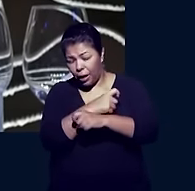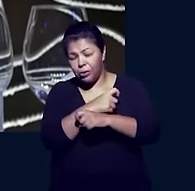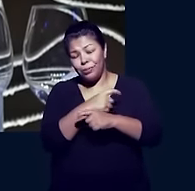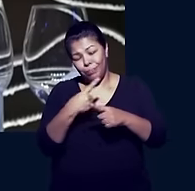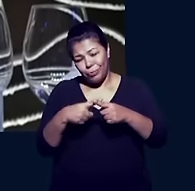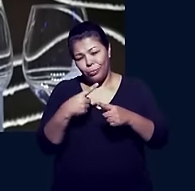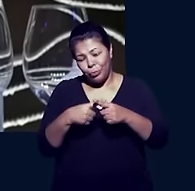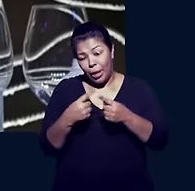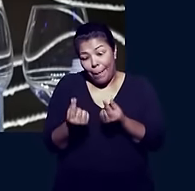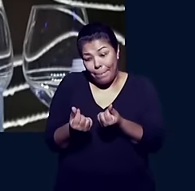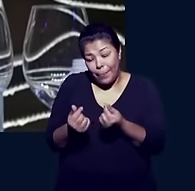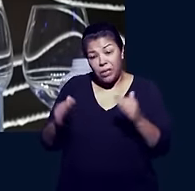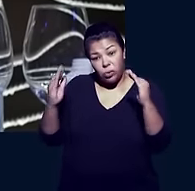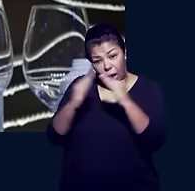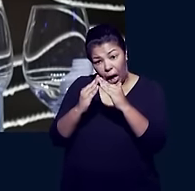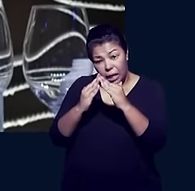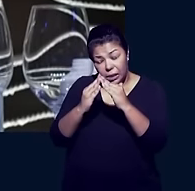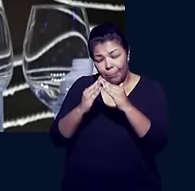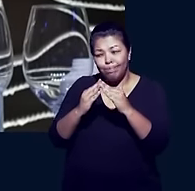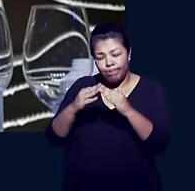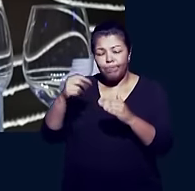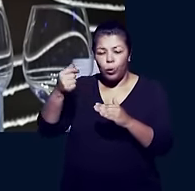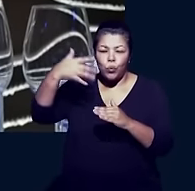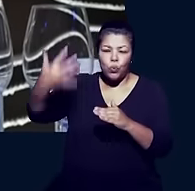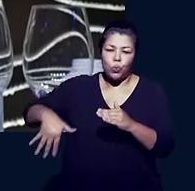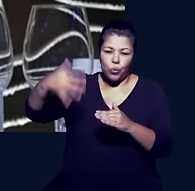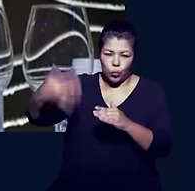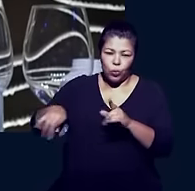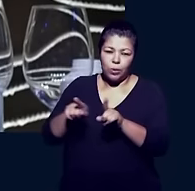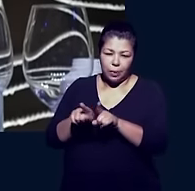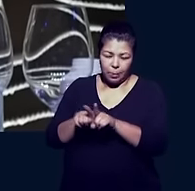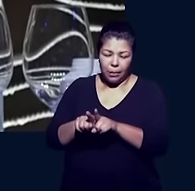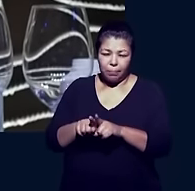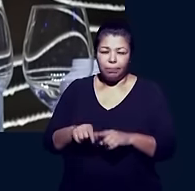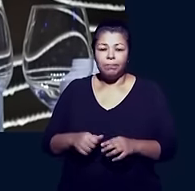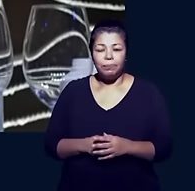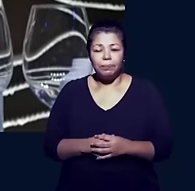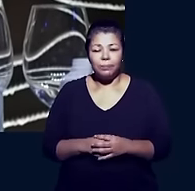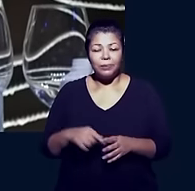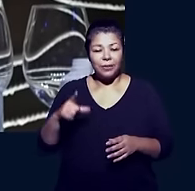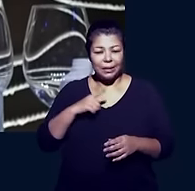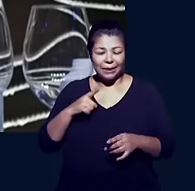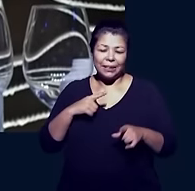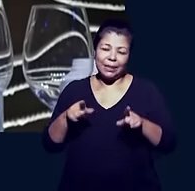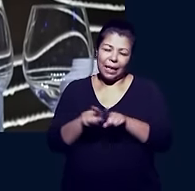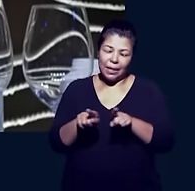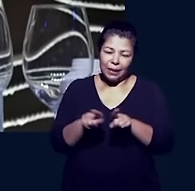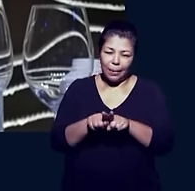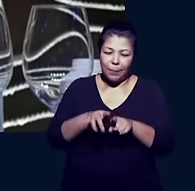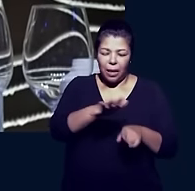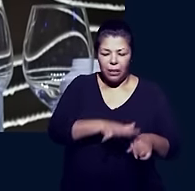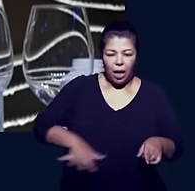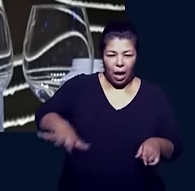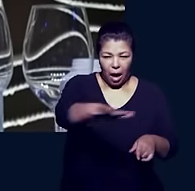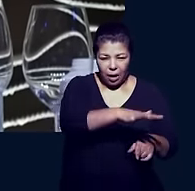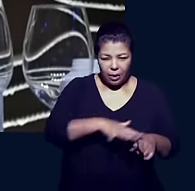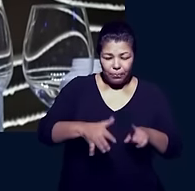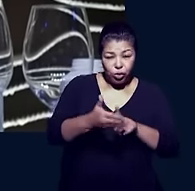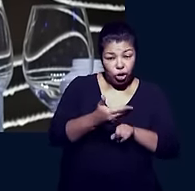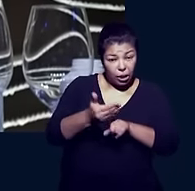subir Esse é um primeiro canal o segundo canal é o do do reshoring da economia americana especialmente pr pra cadeia de tecnologia